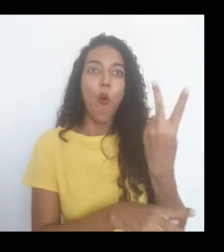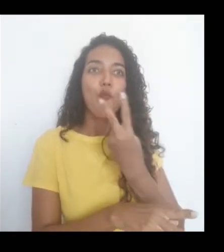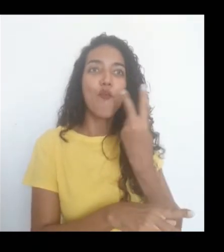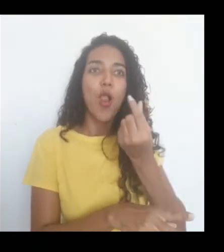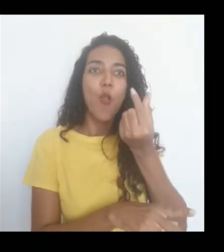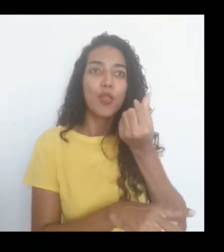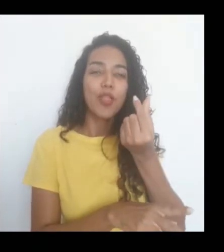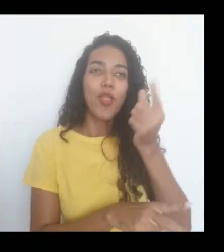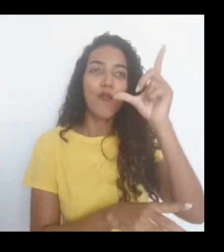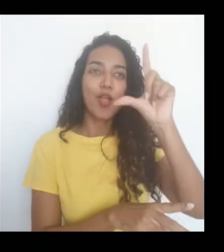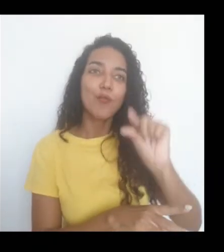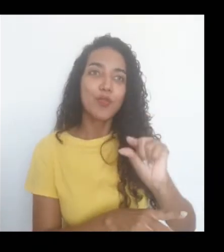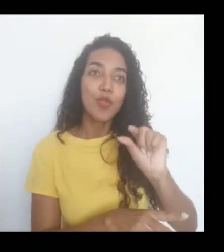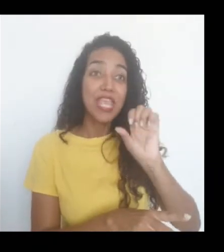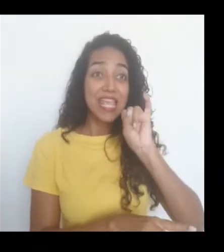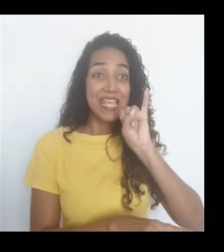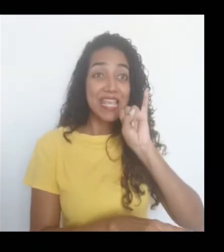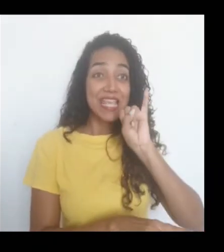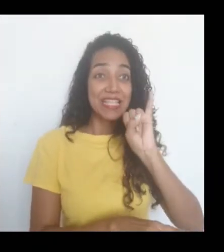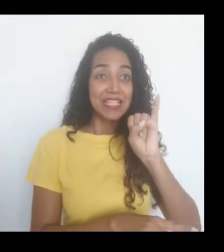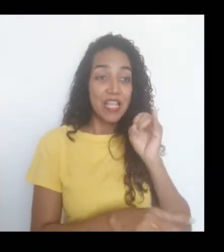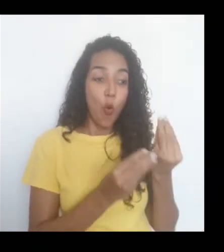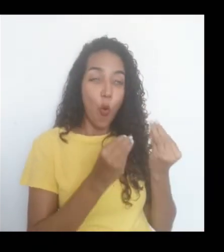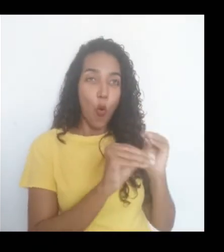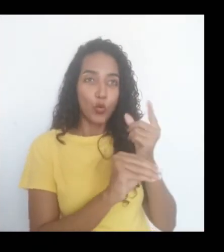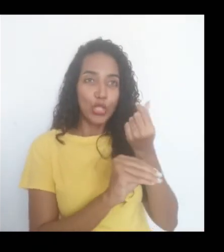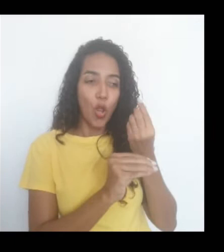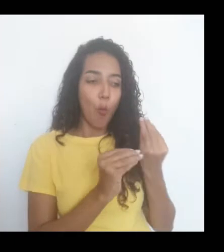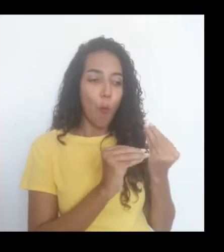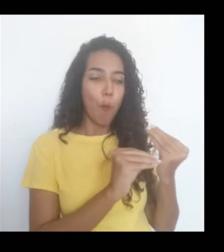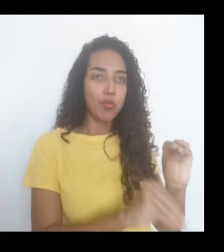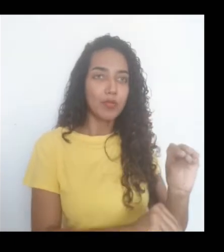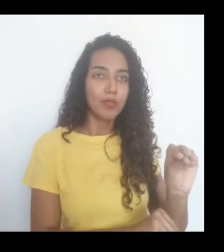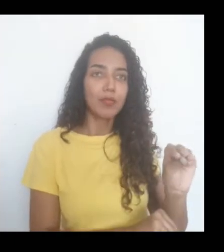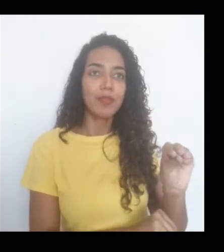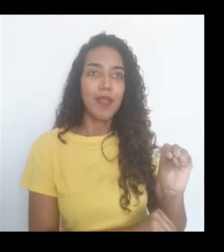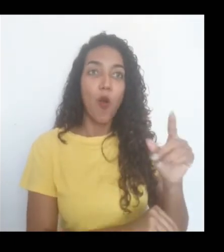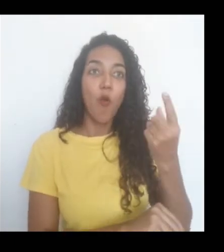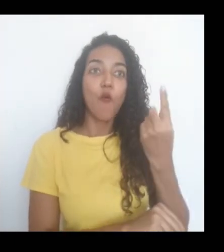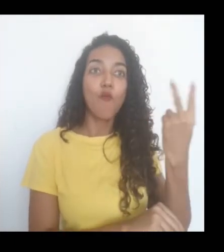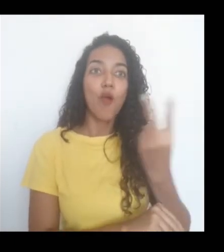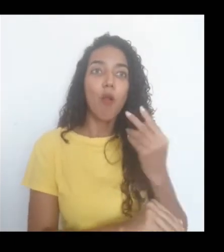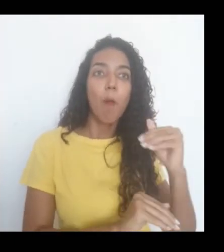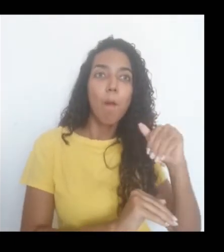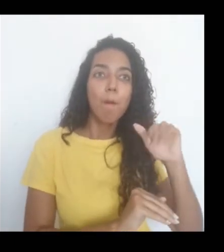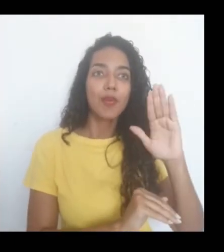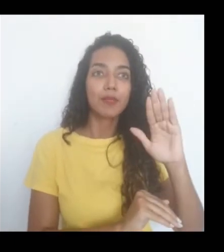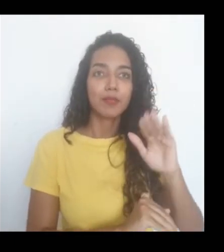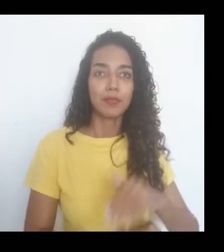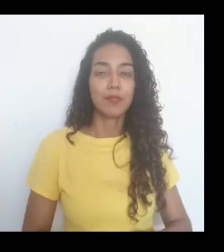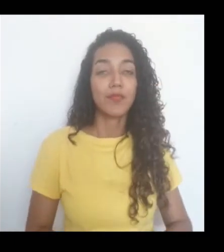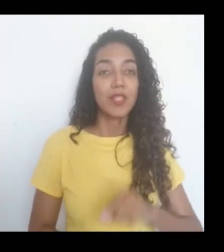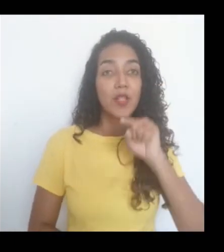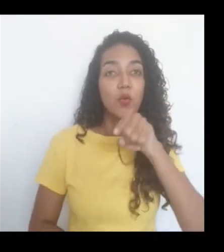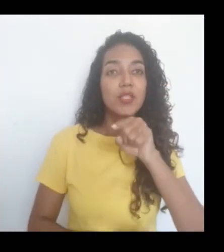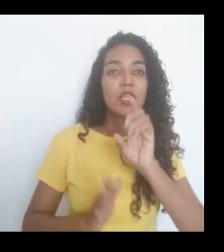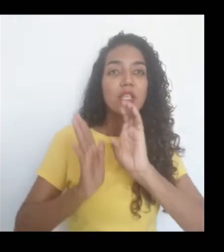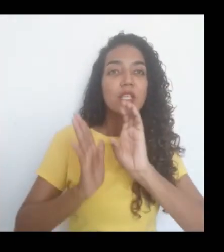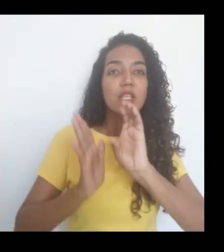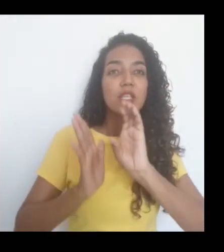conceito-chave aqui, os dois conceitos-chaves aqui, é que você tem que pensar em objetos em termos de atributos